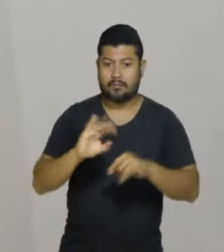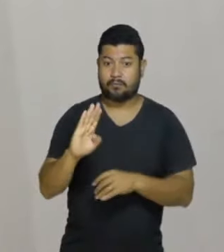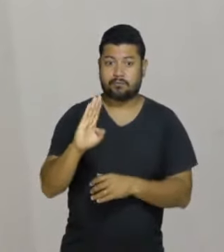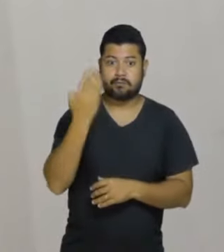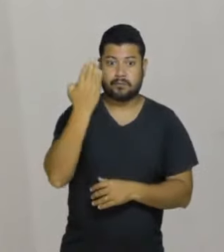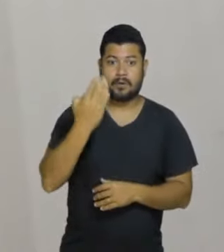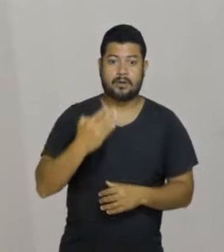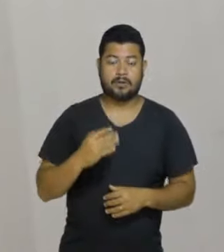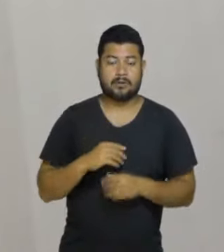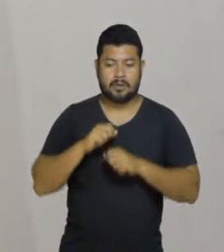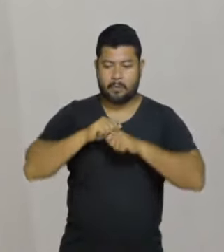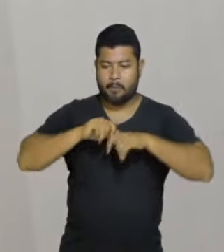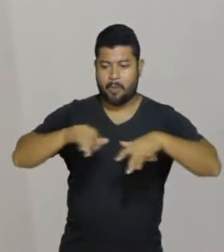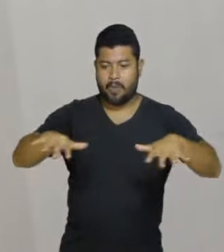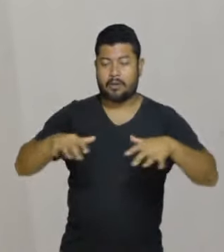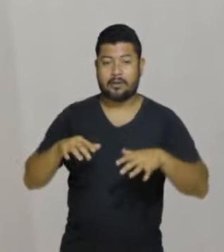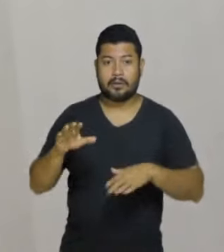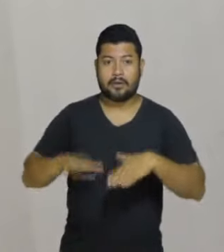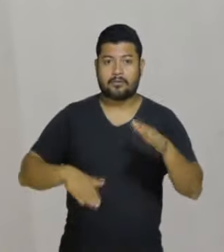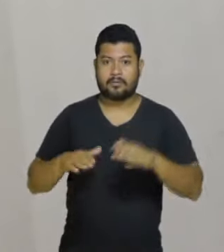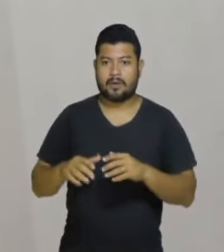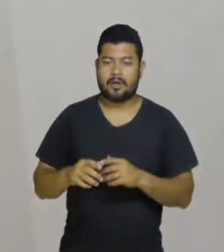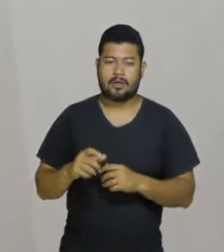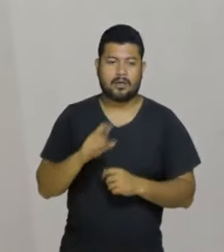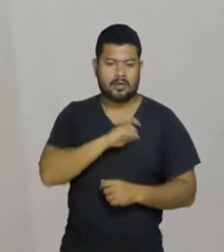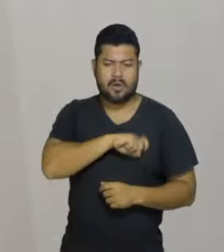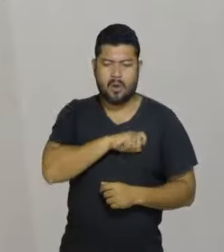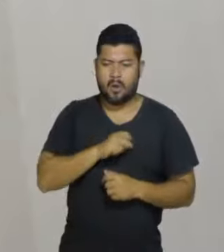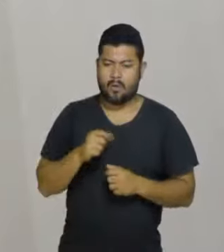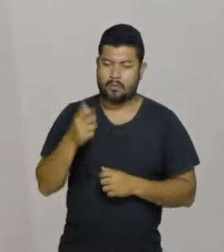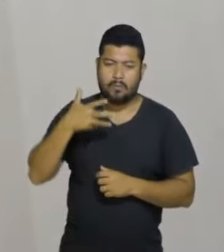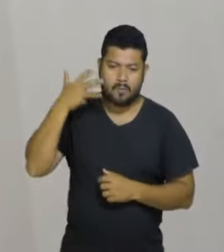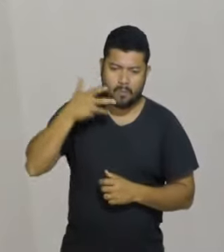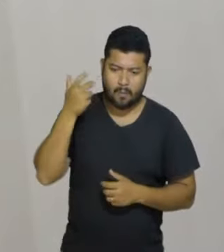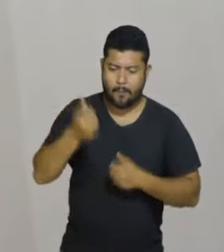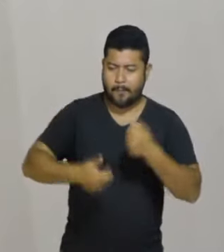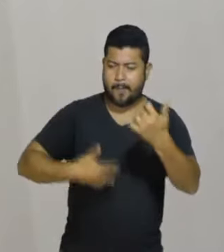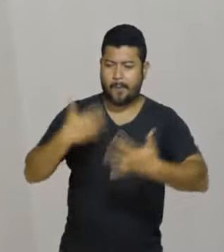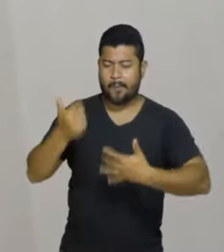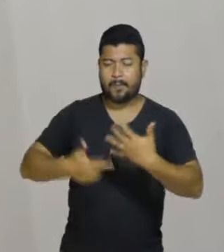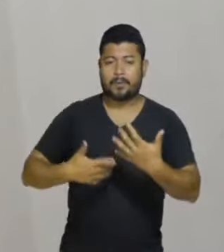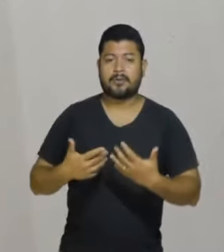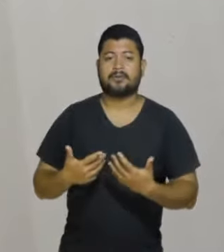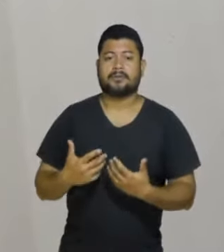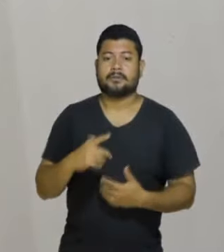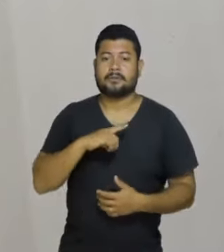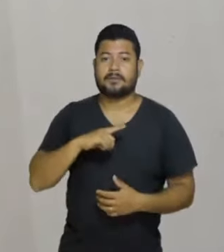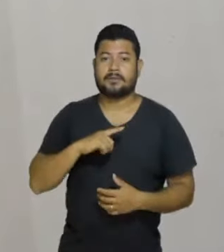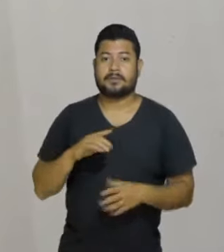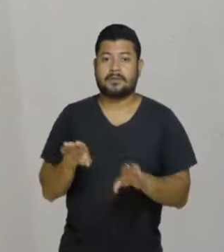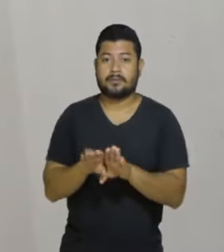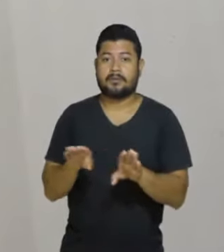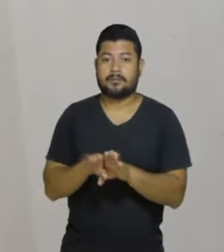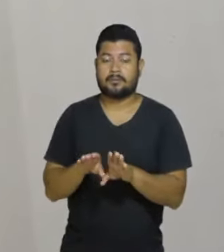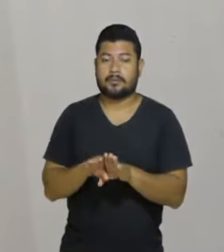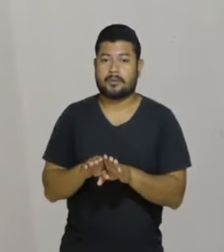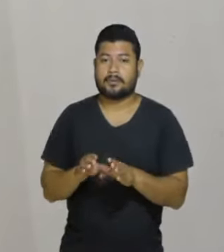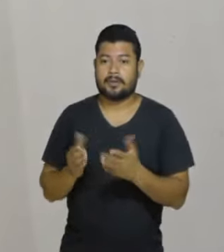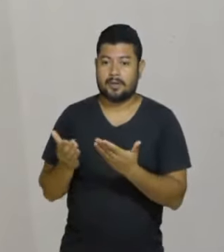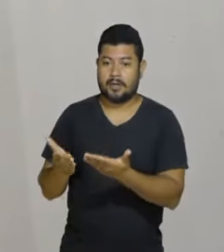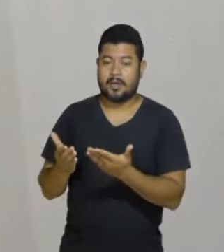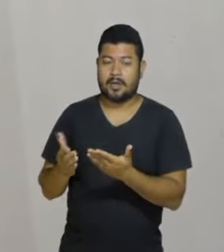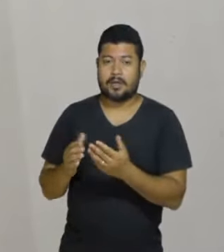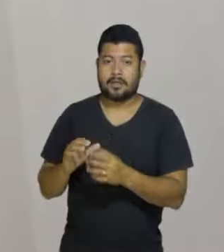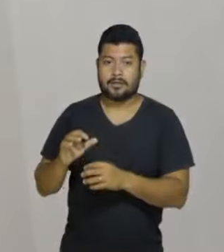ódio prolifera em ambientes obscuros e a manipulação da informação se torna cada vez mais sofisticada. Mas